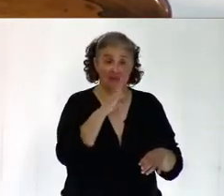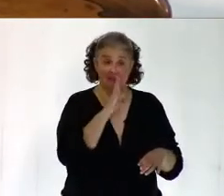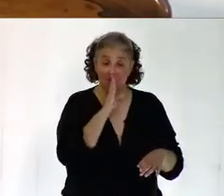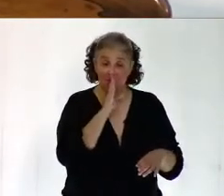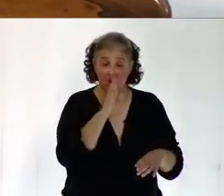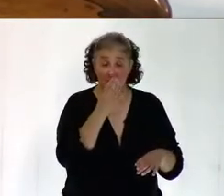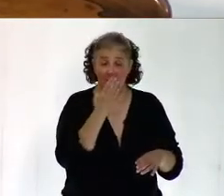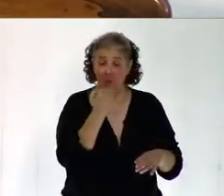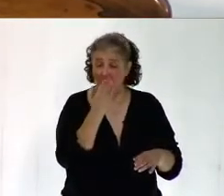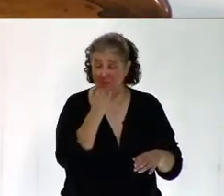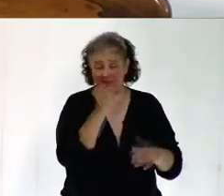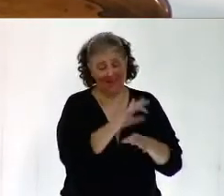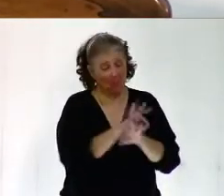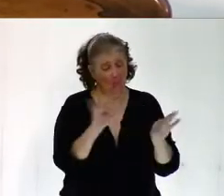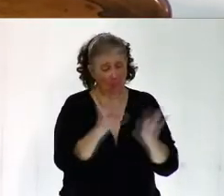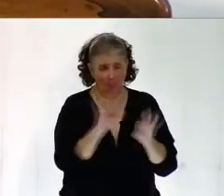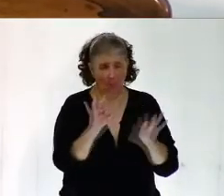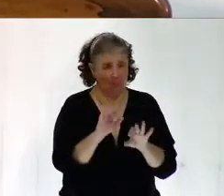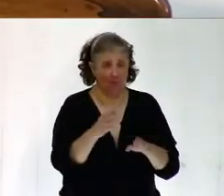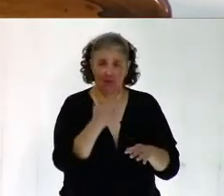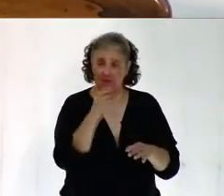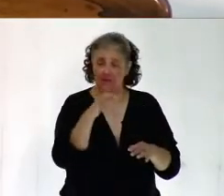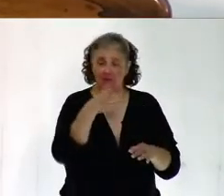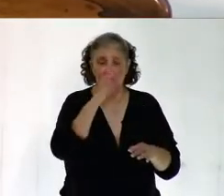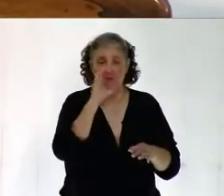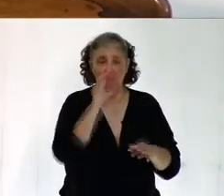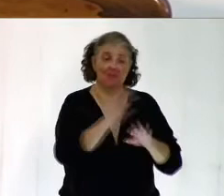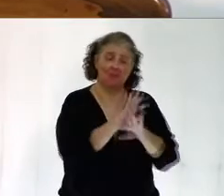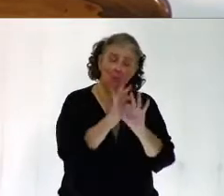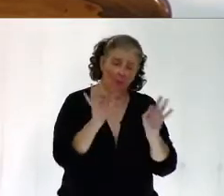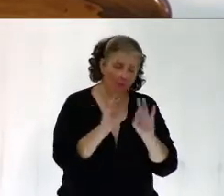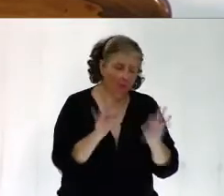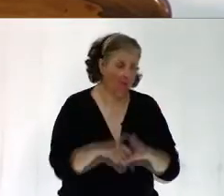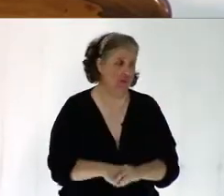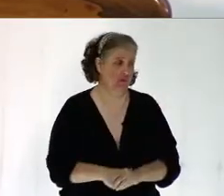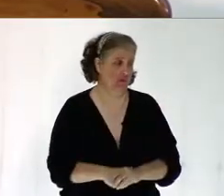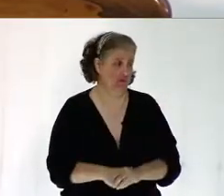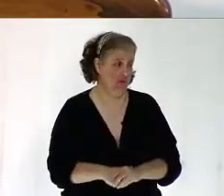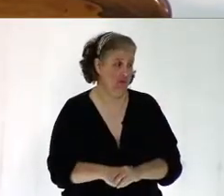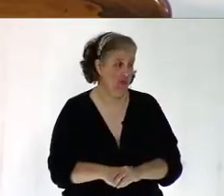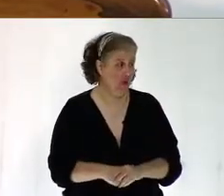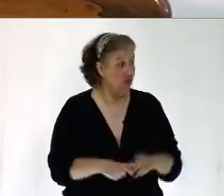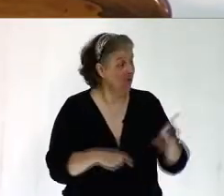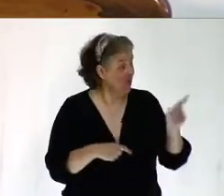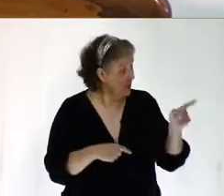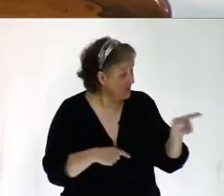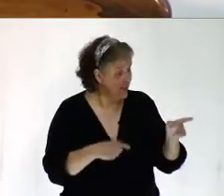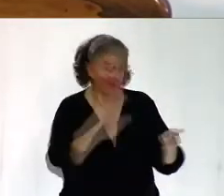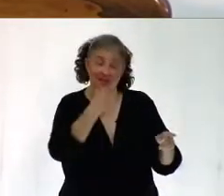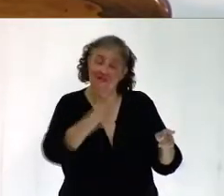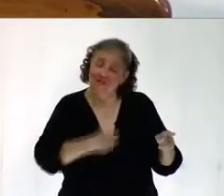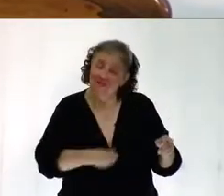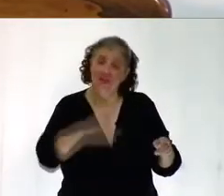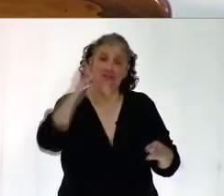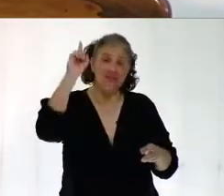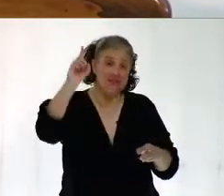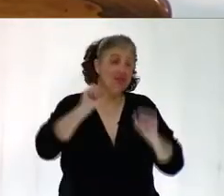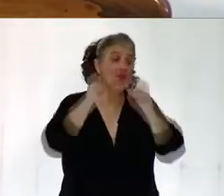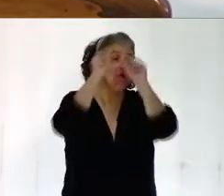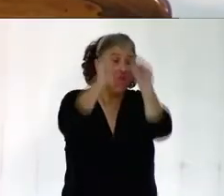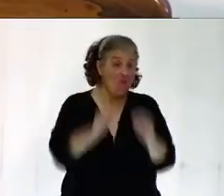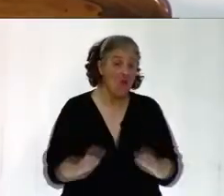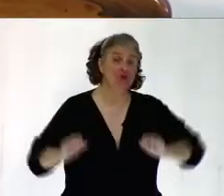pão agora onde está deus e vai você é um filho de deus você tem poder para tudo